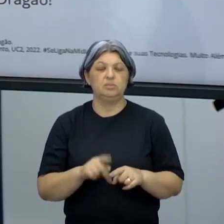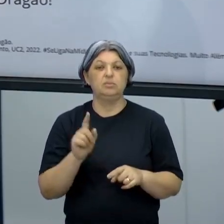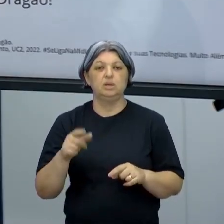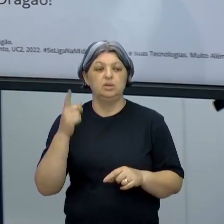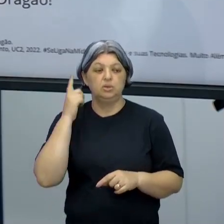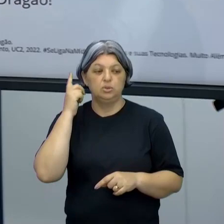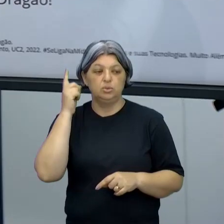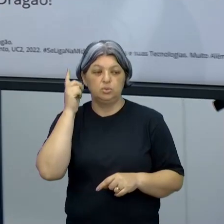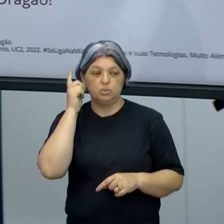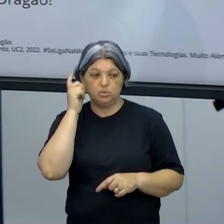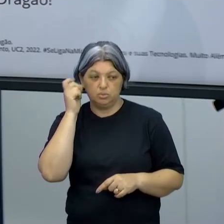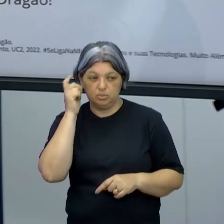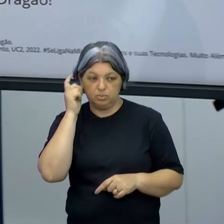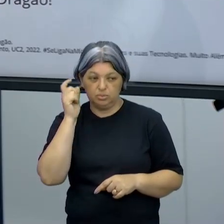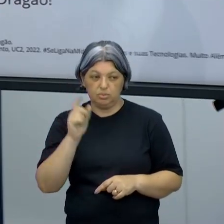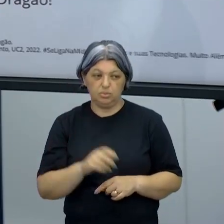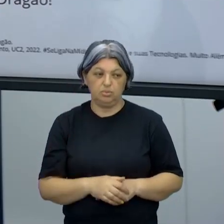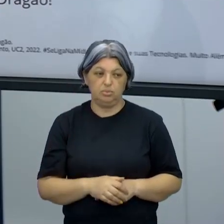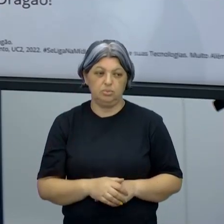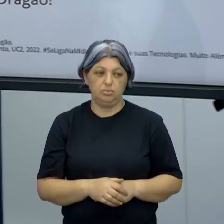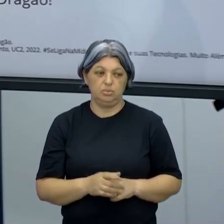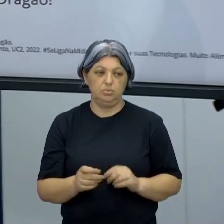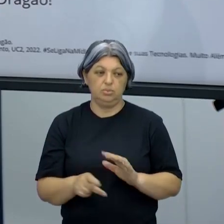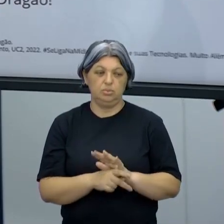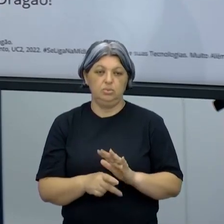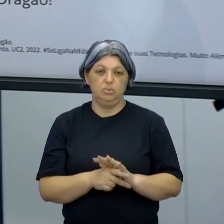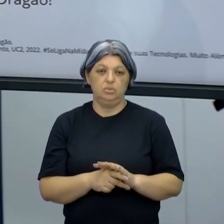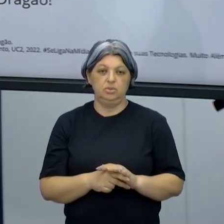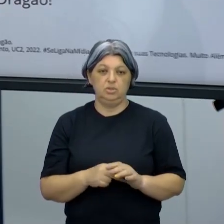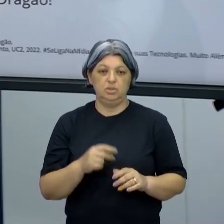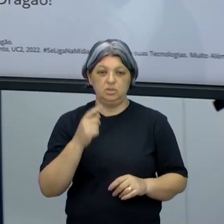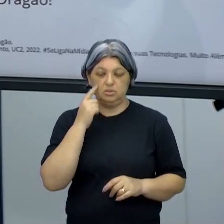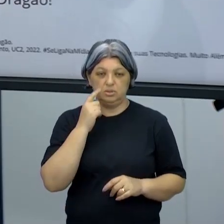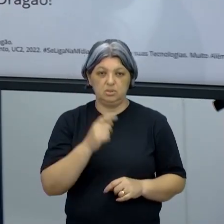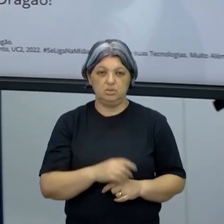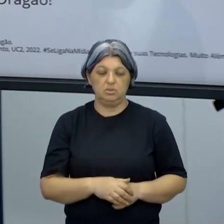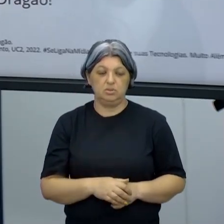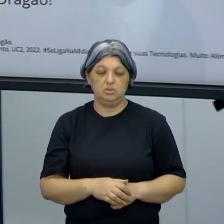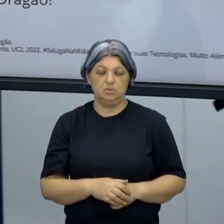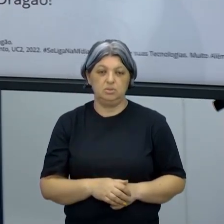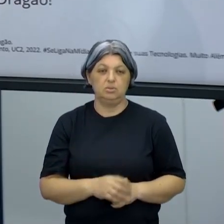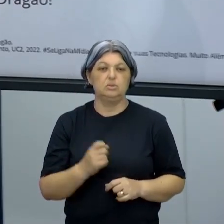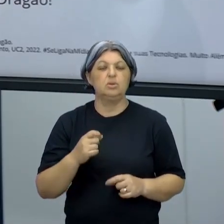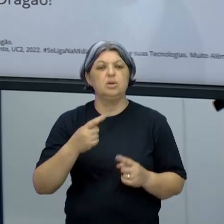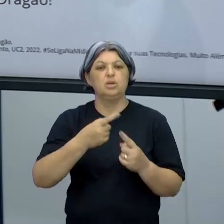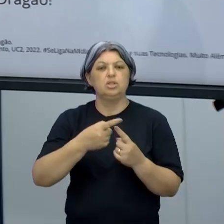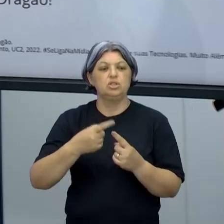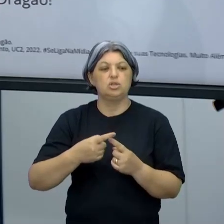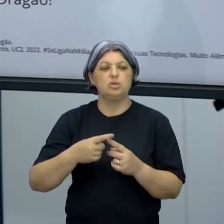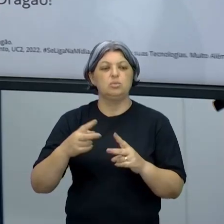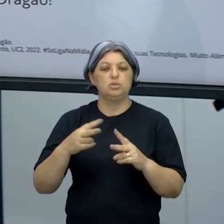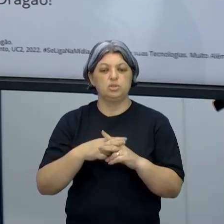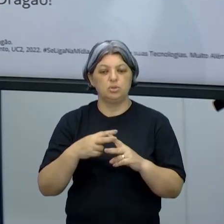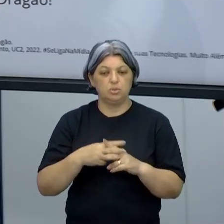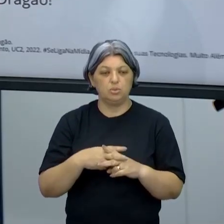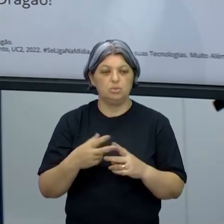todos esses componentes, esses elementos, eles vão caracterizar que tipo de luta, que tipo de arte vocês